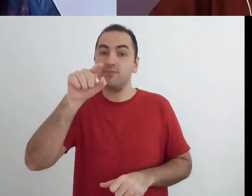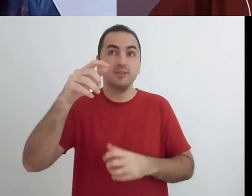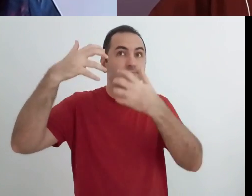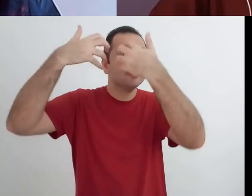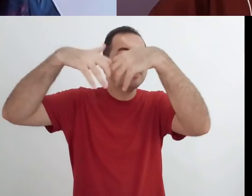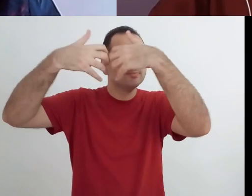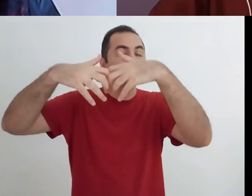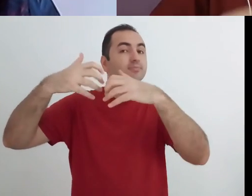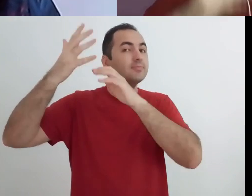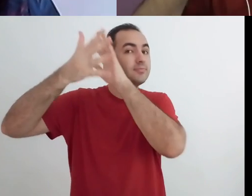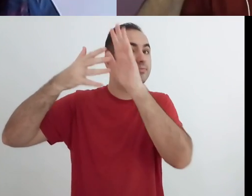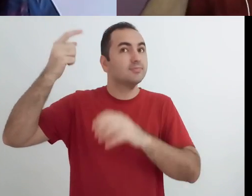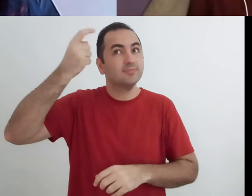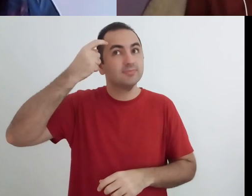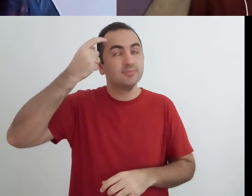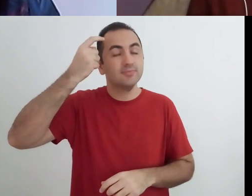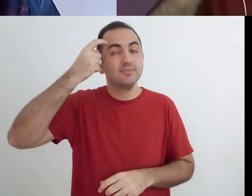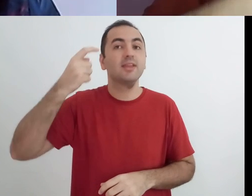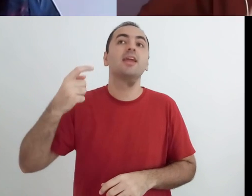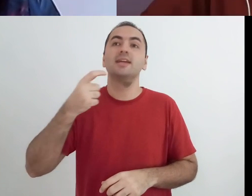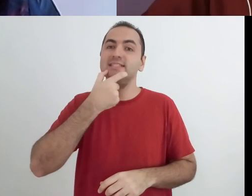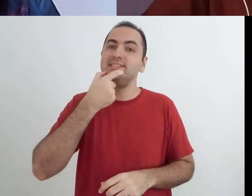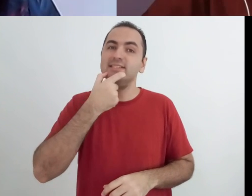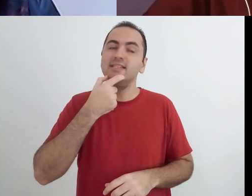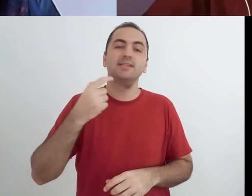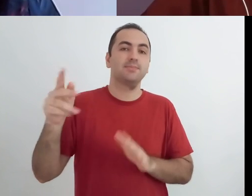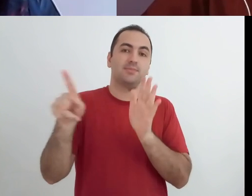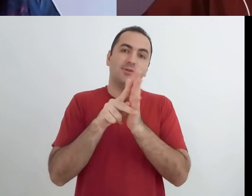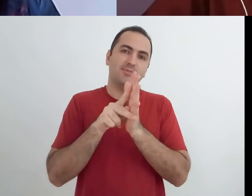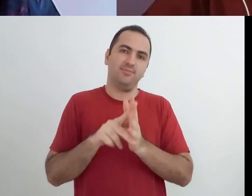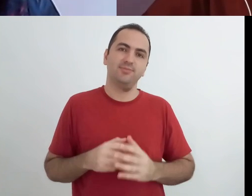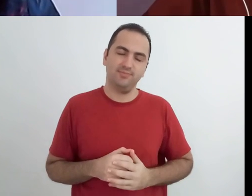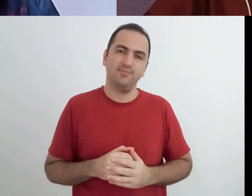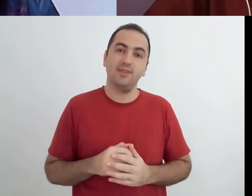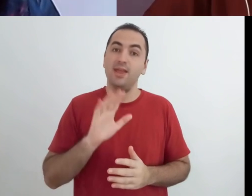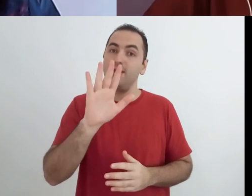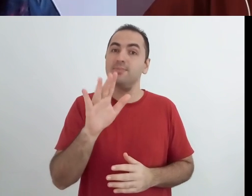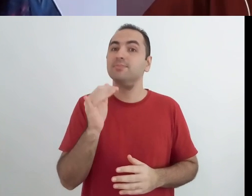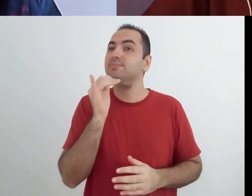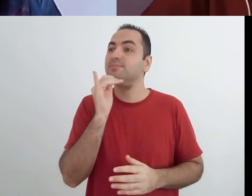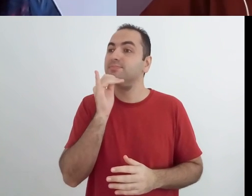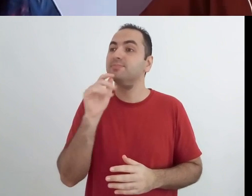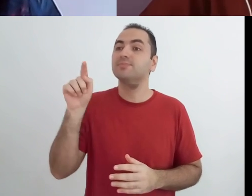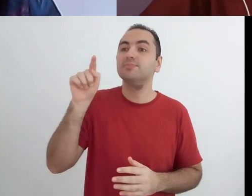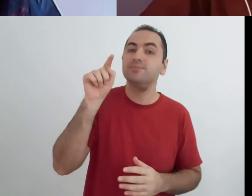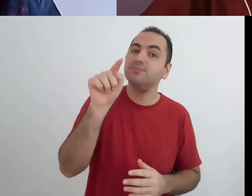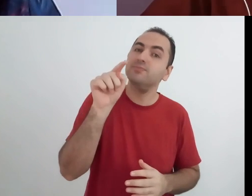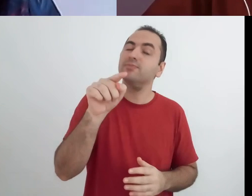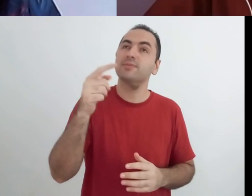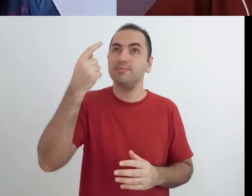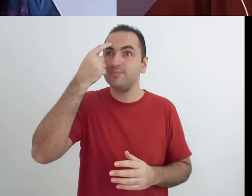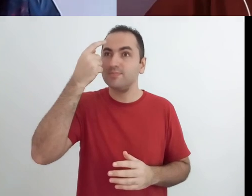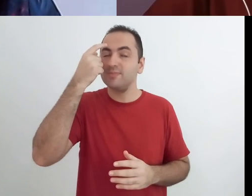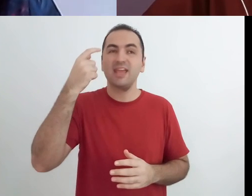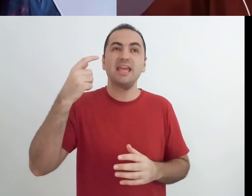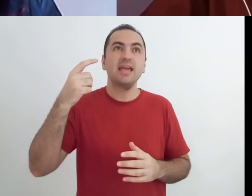coisa. Então, uma voz na sua mente está falando para você. Agora, se a pessoa não aprende um idioma, com que idioma ela vai pensar?